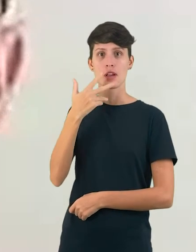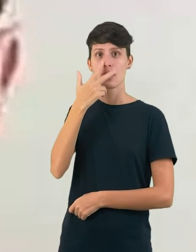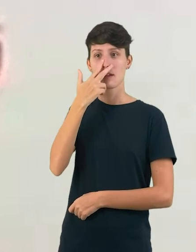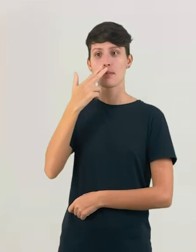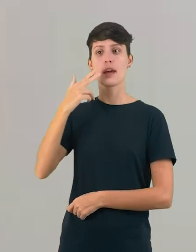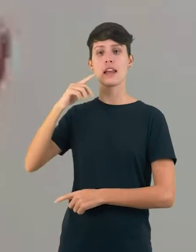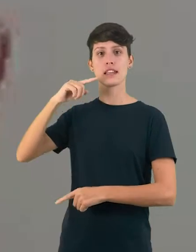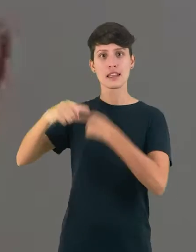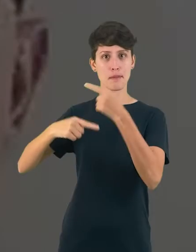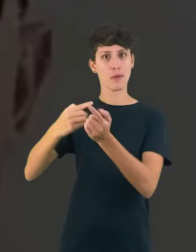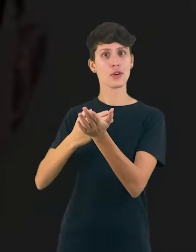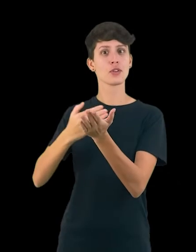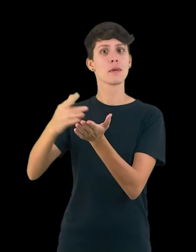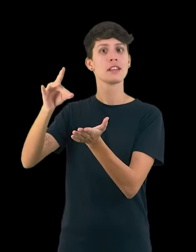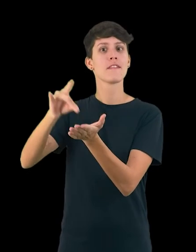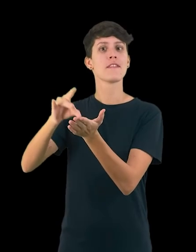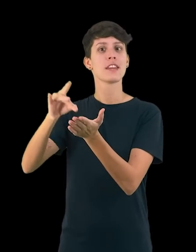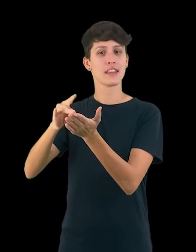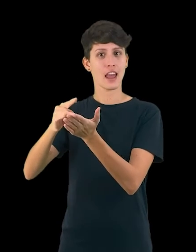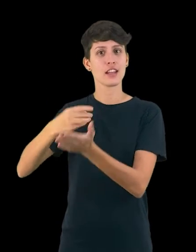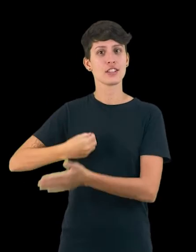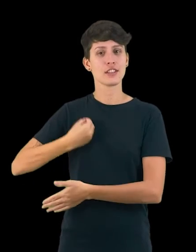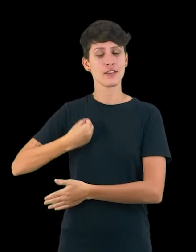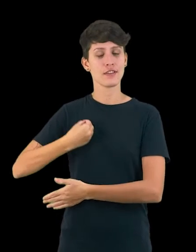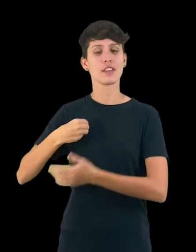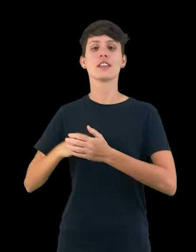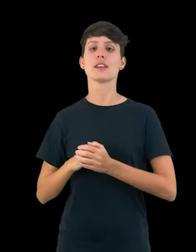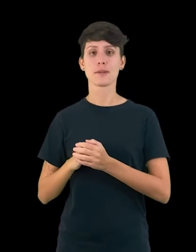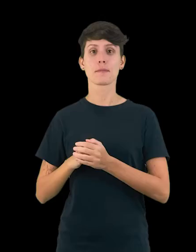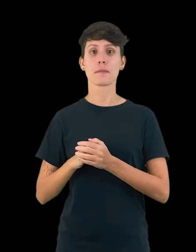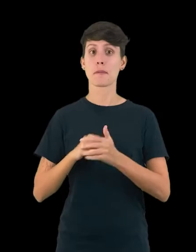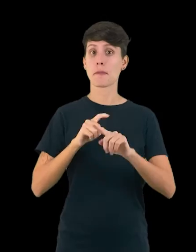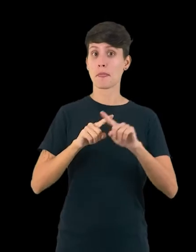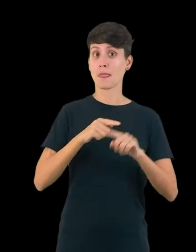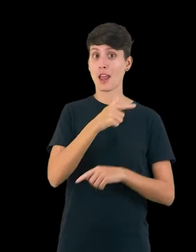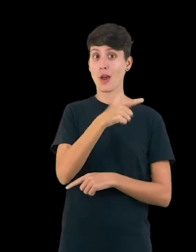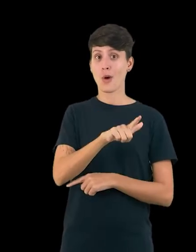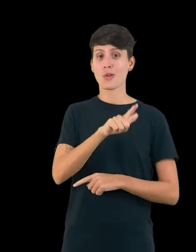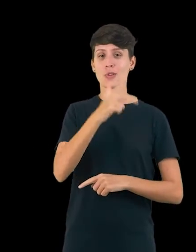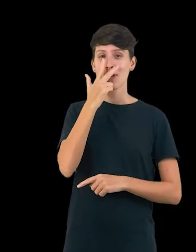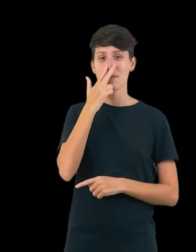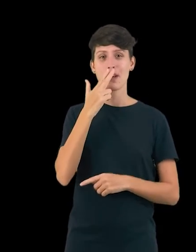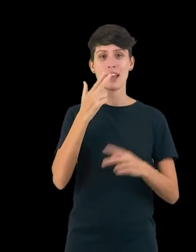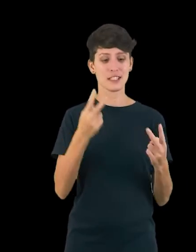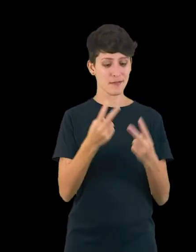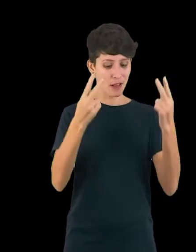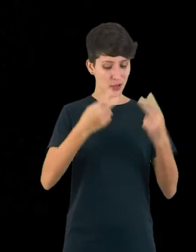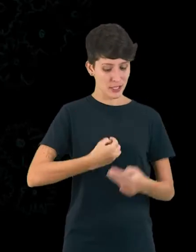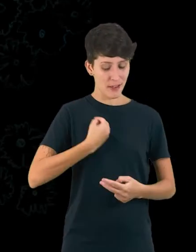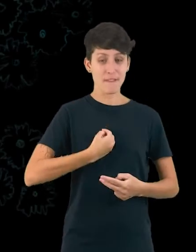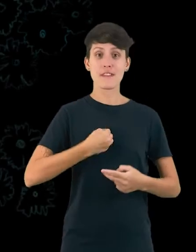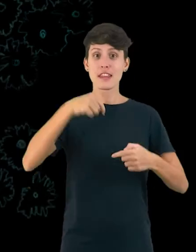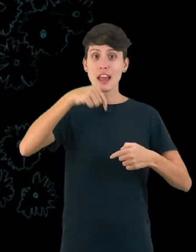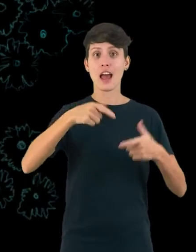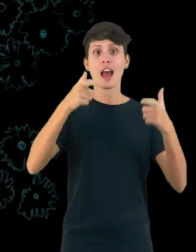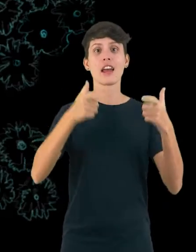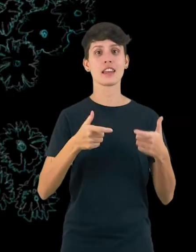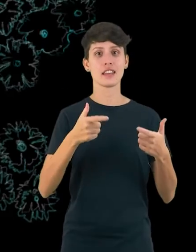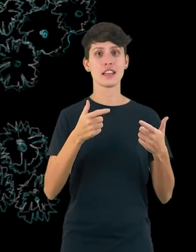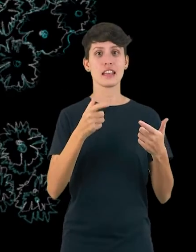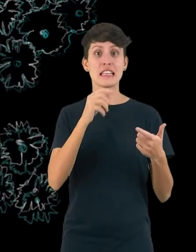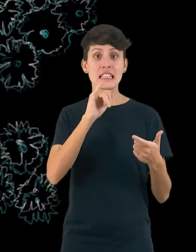pós-morte como a verdadeira vida, o Ocidente tem uma valorização da vida terrena muito